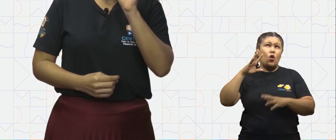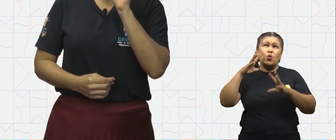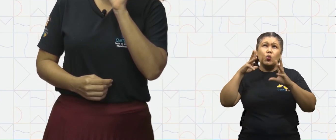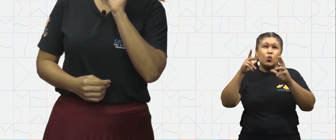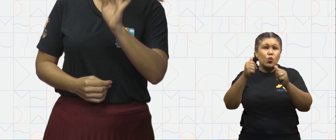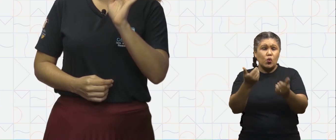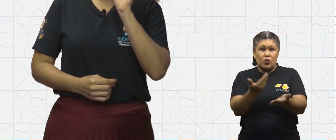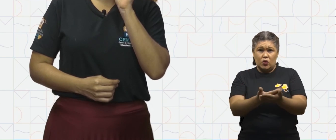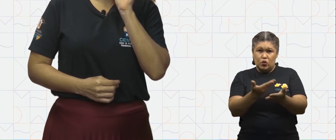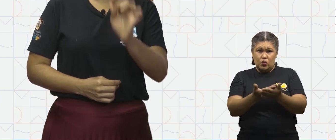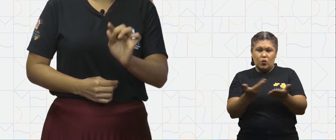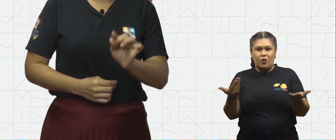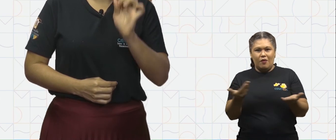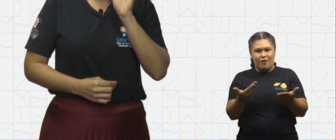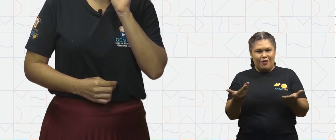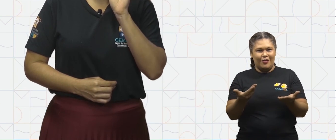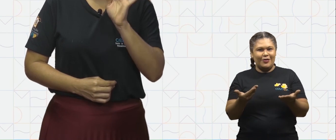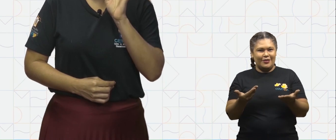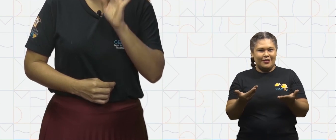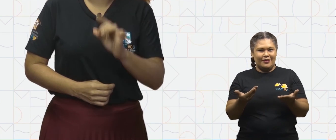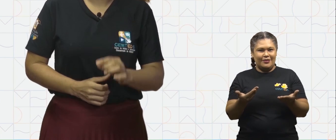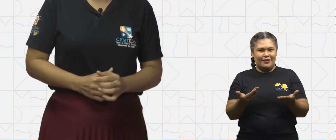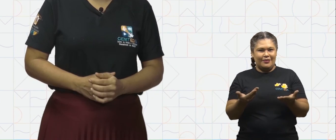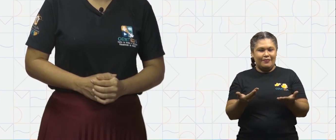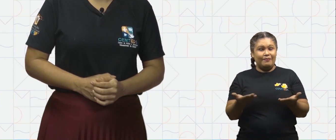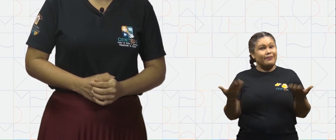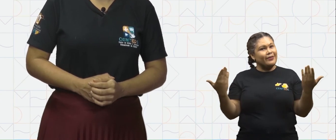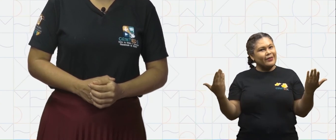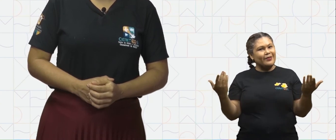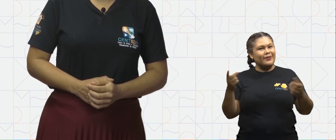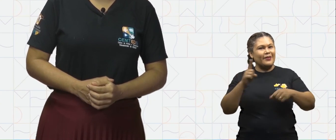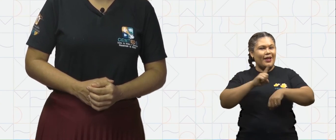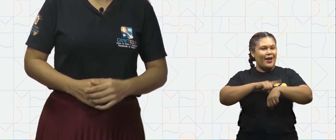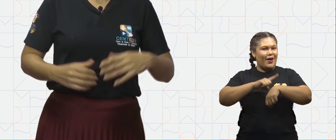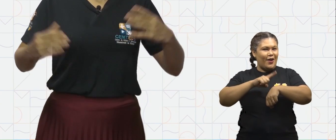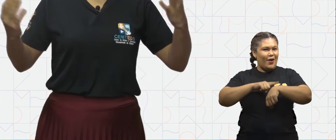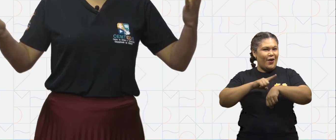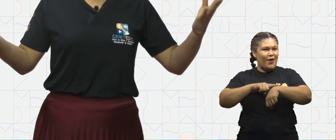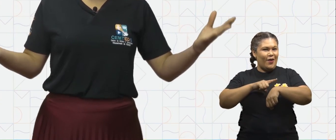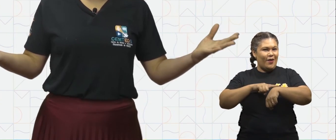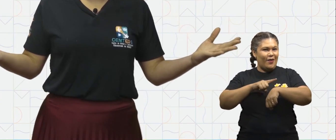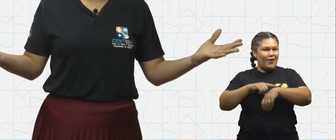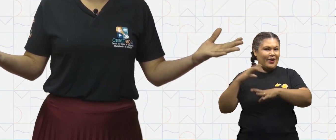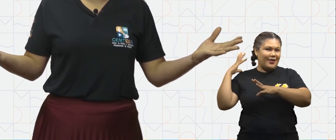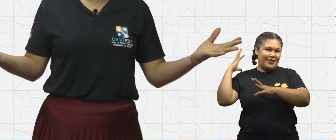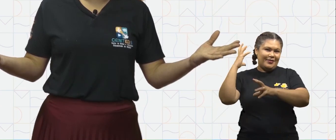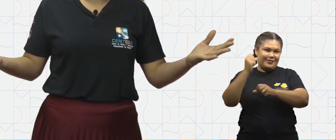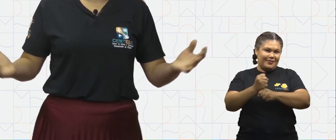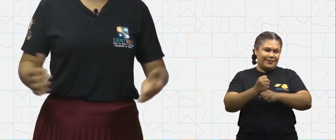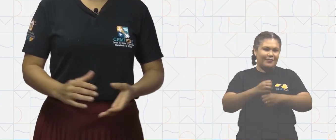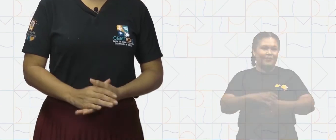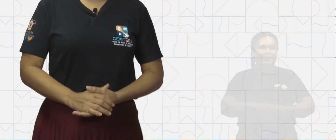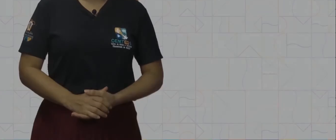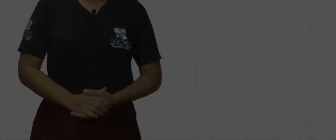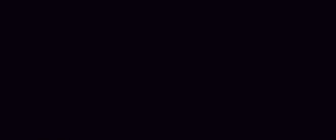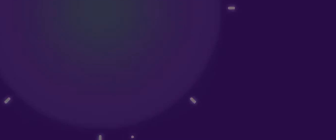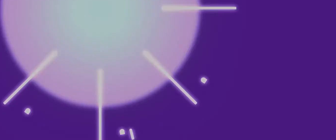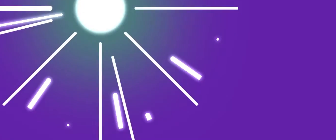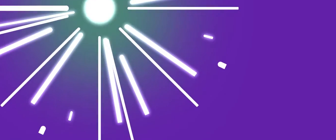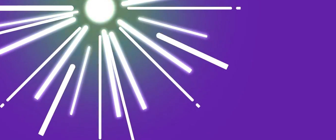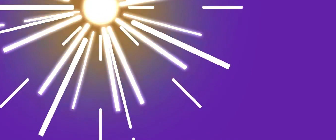relembrarmos um pouco do que vimos na nossa aula de hoje. Então, chegou a nossa hora da